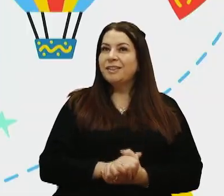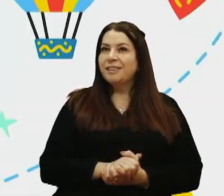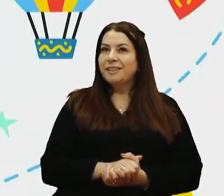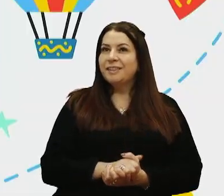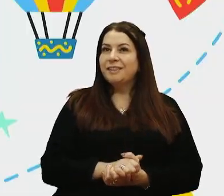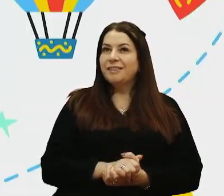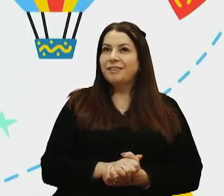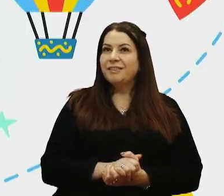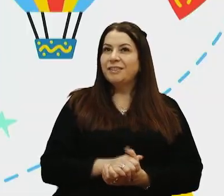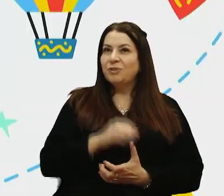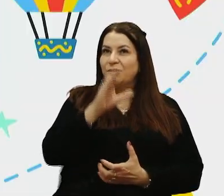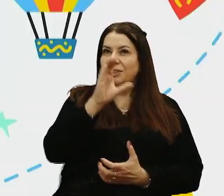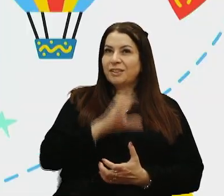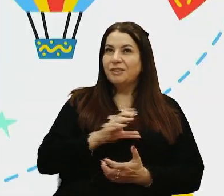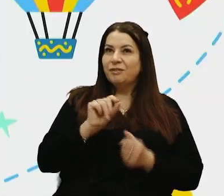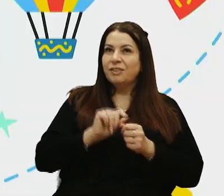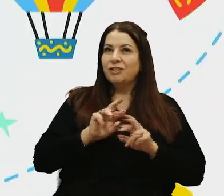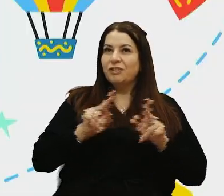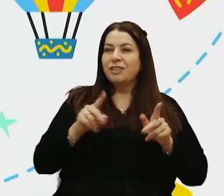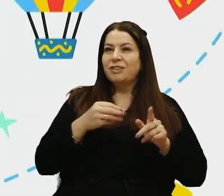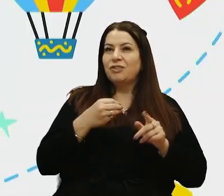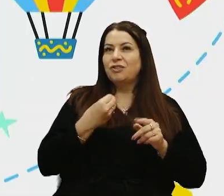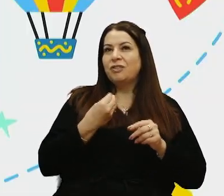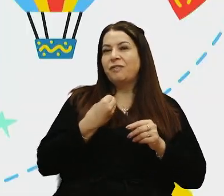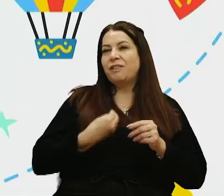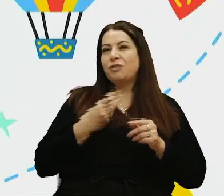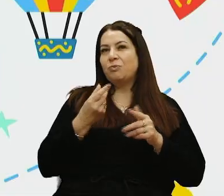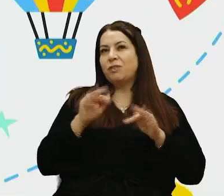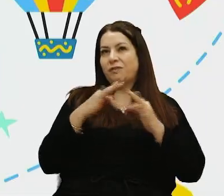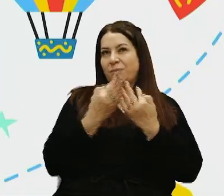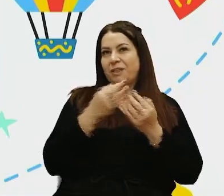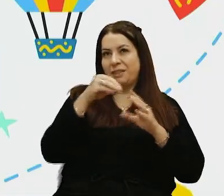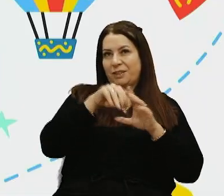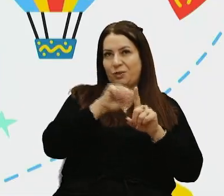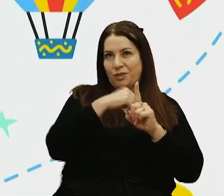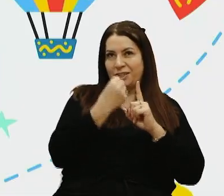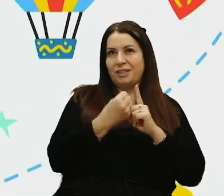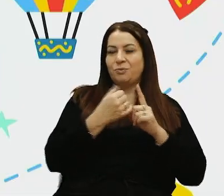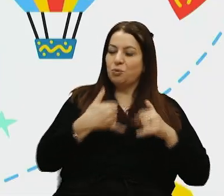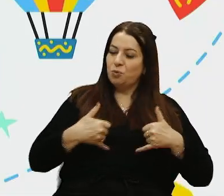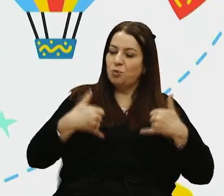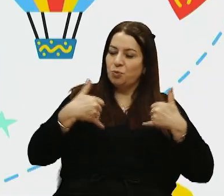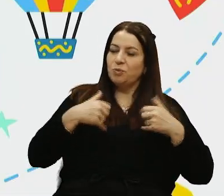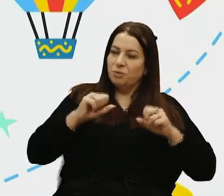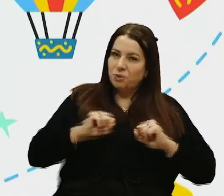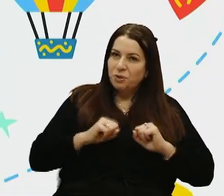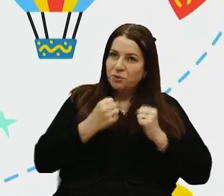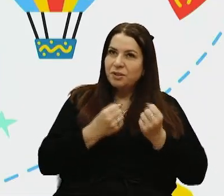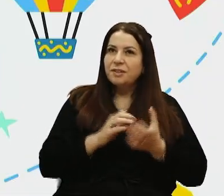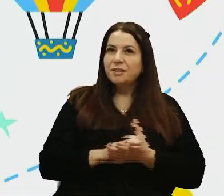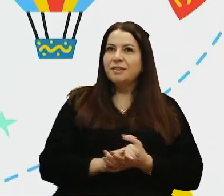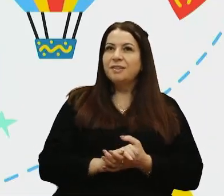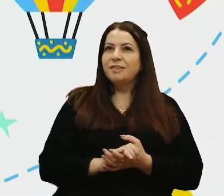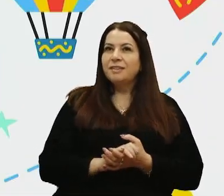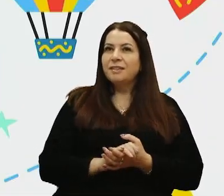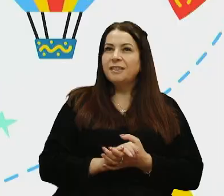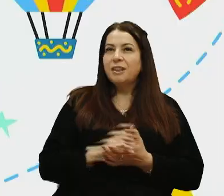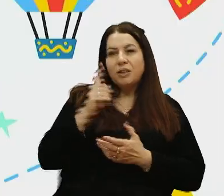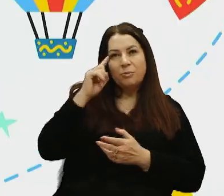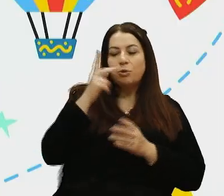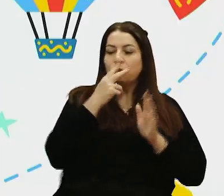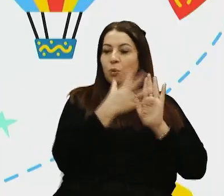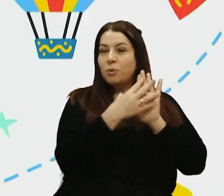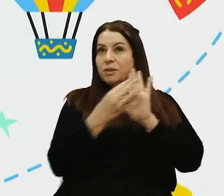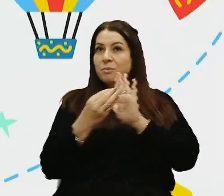E um cidadão que faz a diferença na vida de muitas famílias na sociedade. Com muito orgulho, muita dedicação. Eu procuro ser um exemplo para as